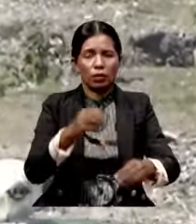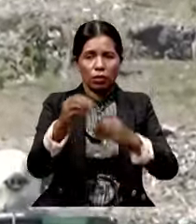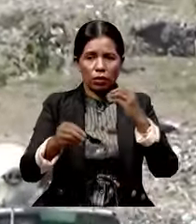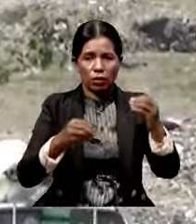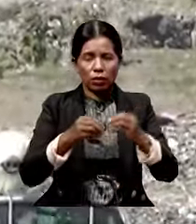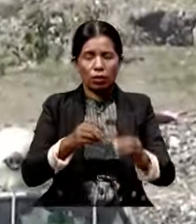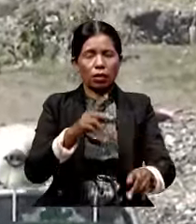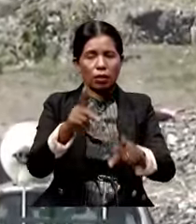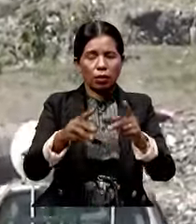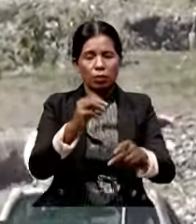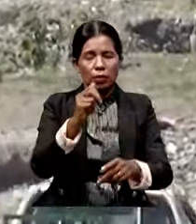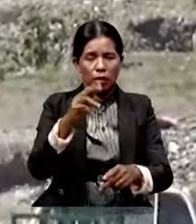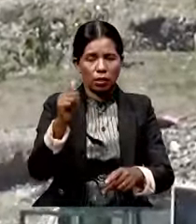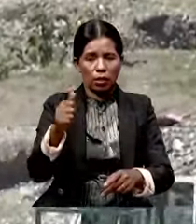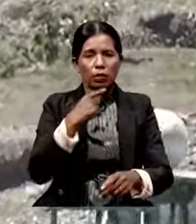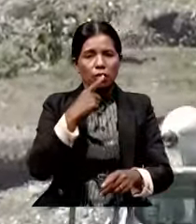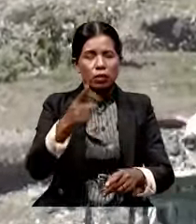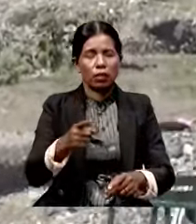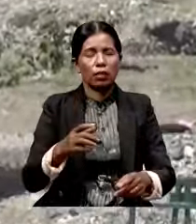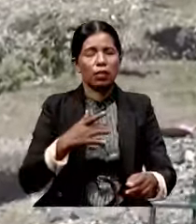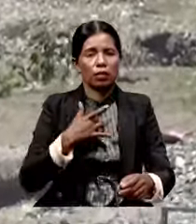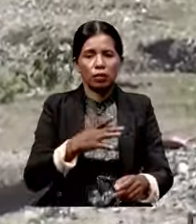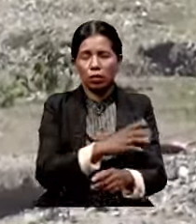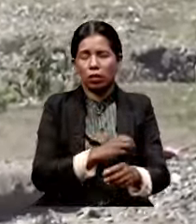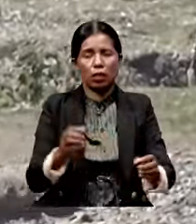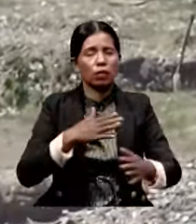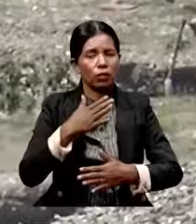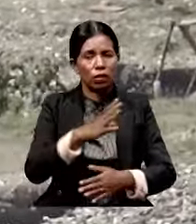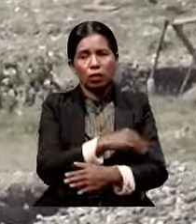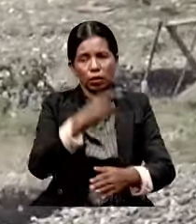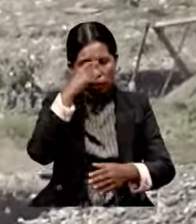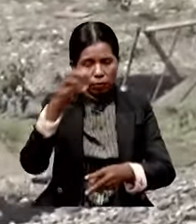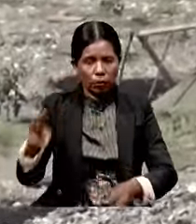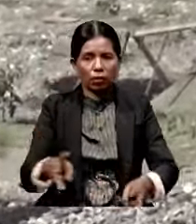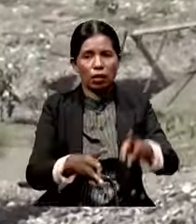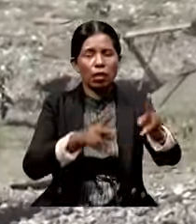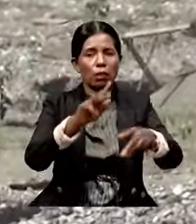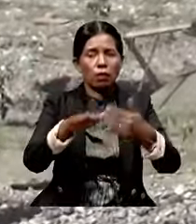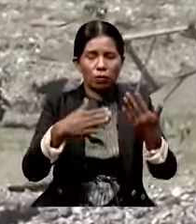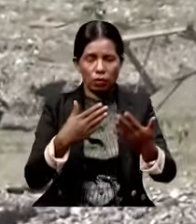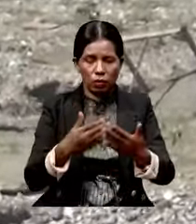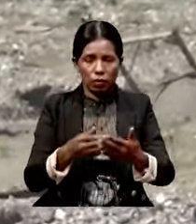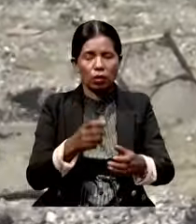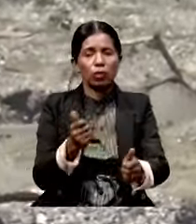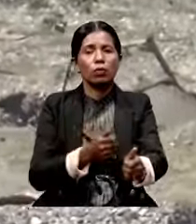né, carauna em Mariano da Costa, lamenta tebe sua operação, né, tamba e a mota laran mos, Guarda Jestaun sira,